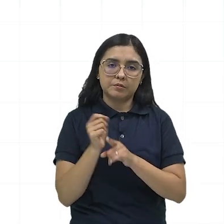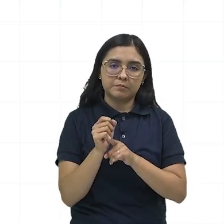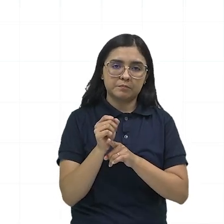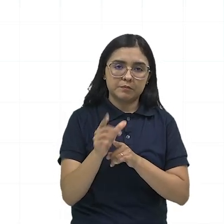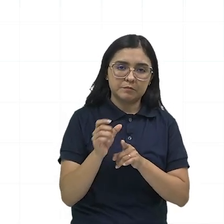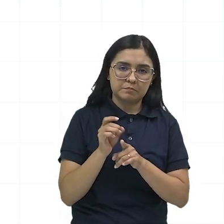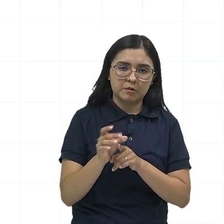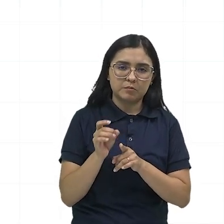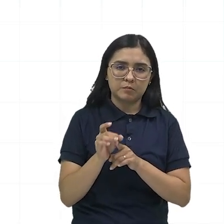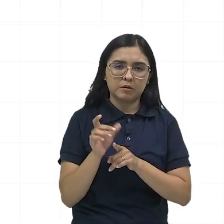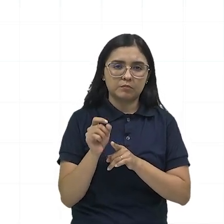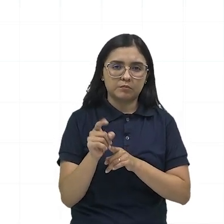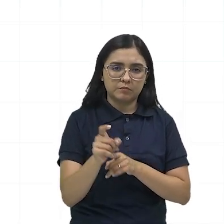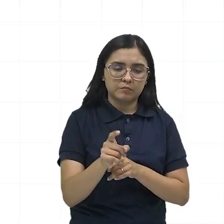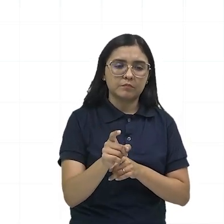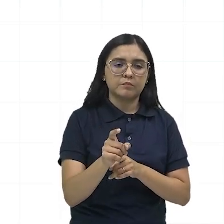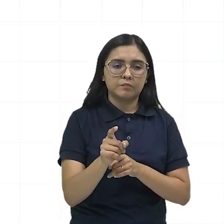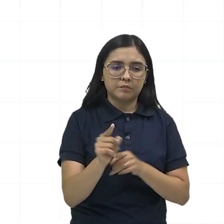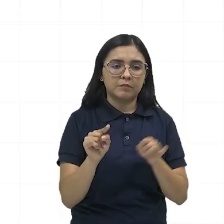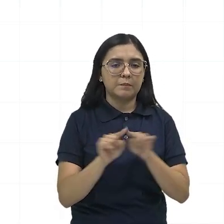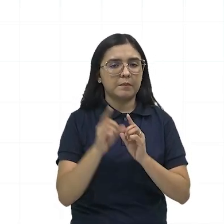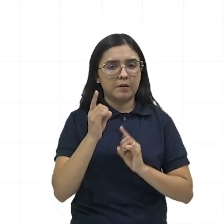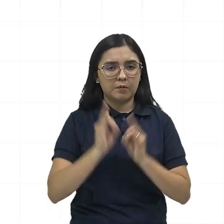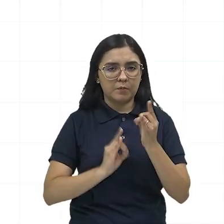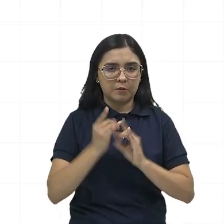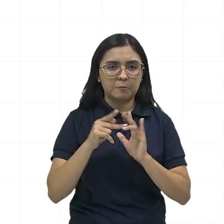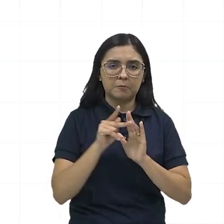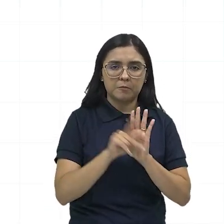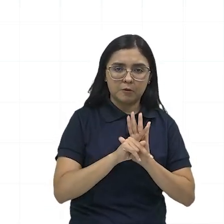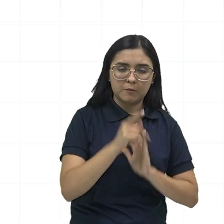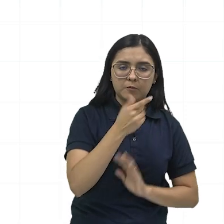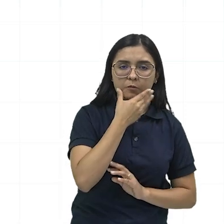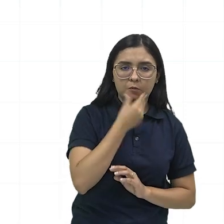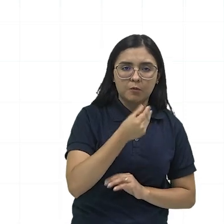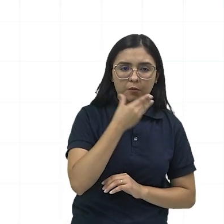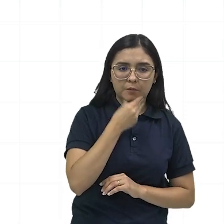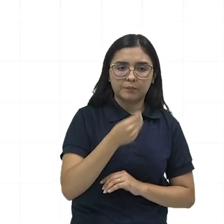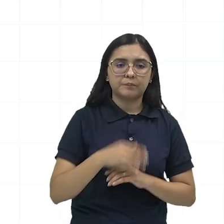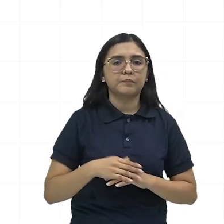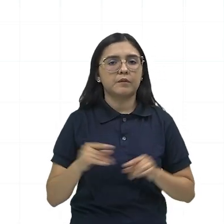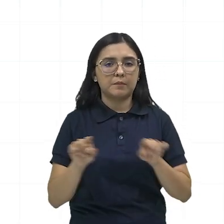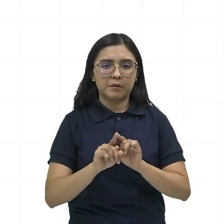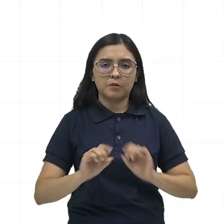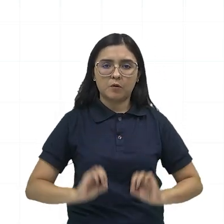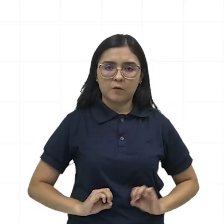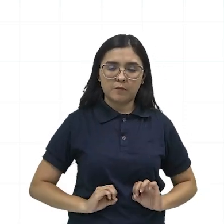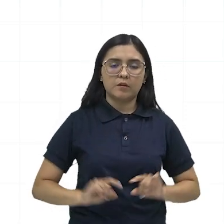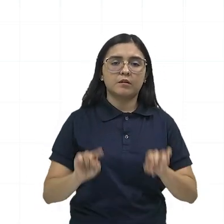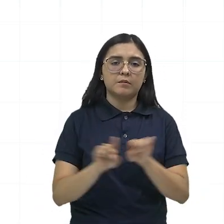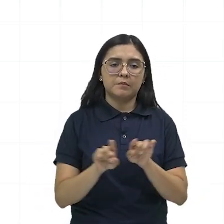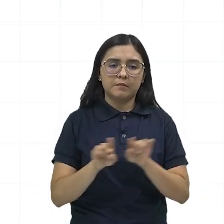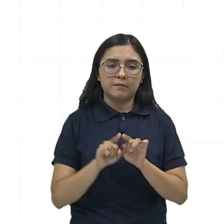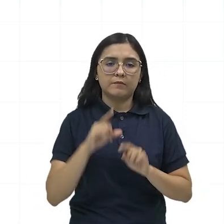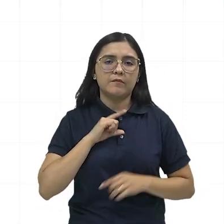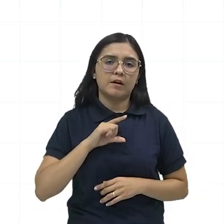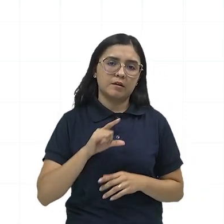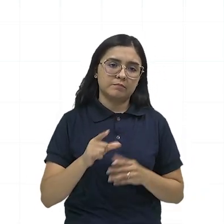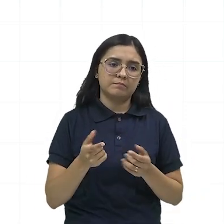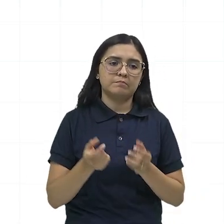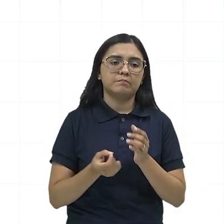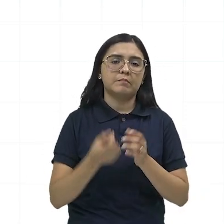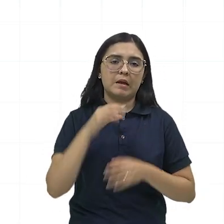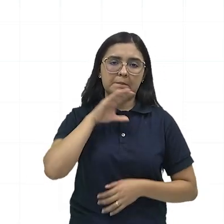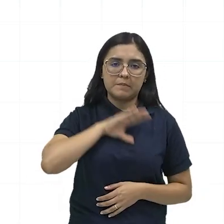como a gente viu, né? E a secreção de testosterona. Nos ovários também vai liberar ali, né, a menstruação,